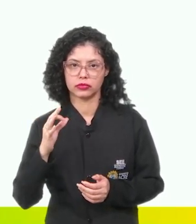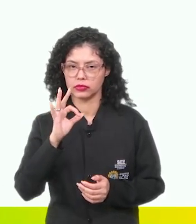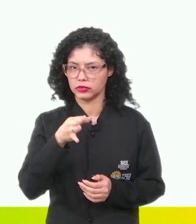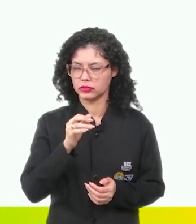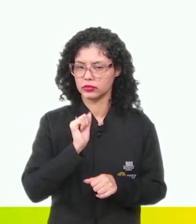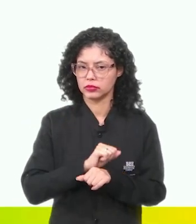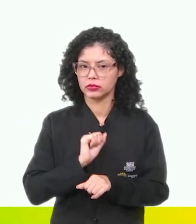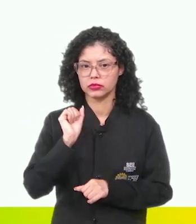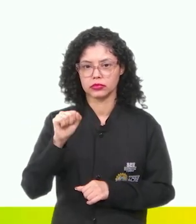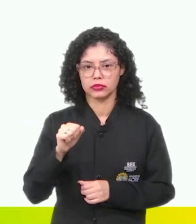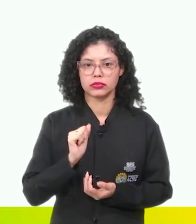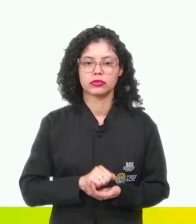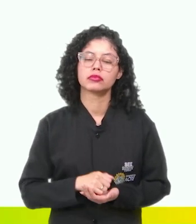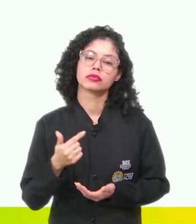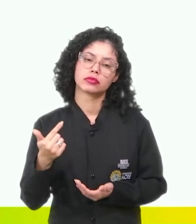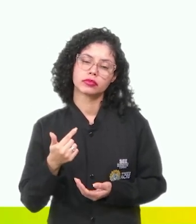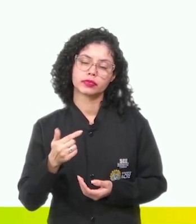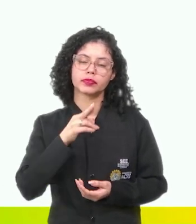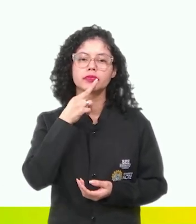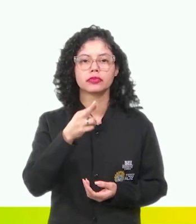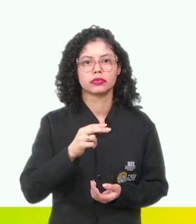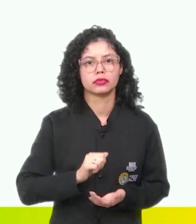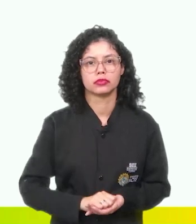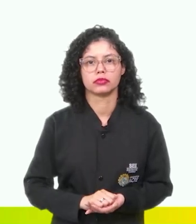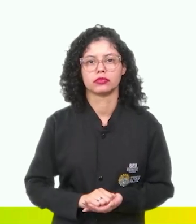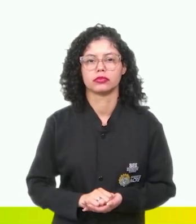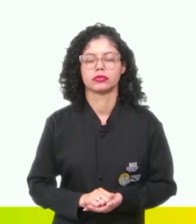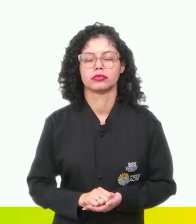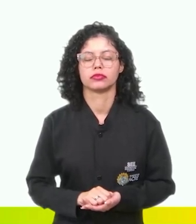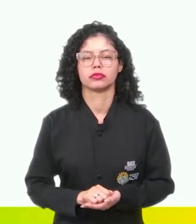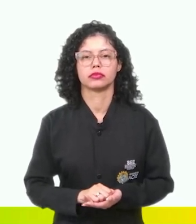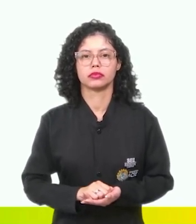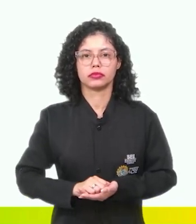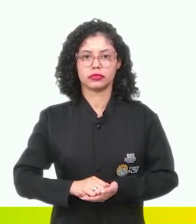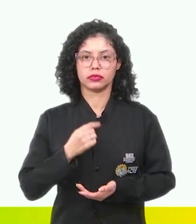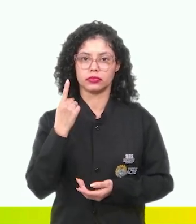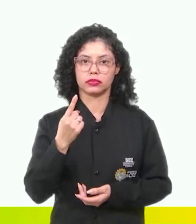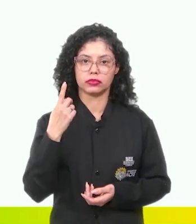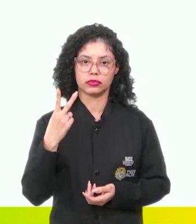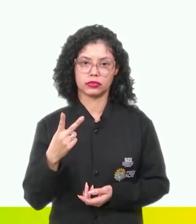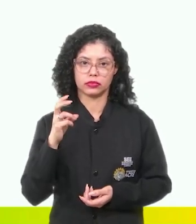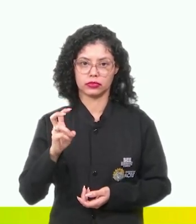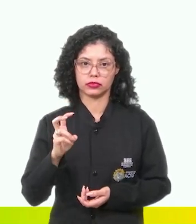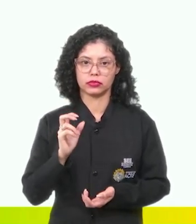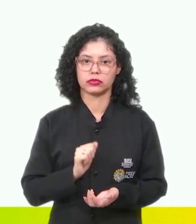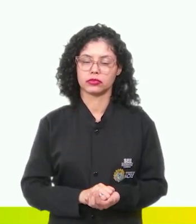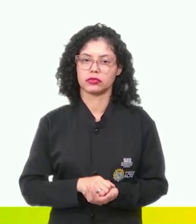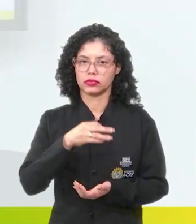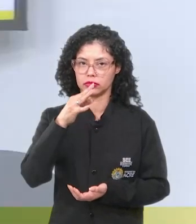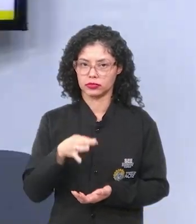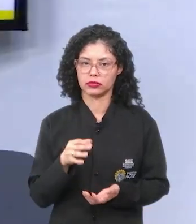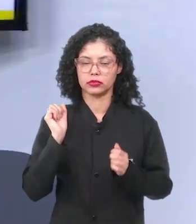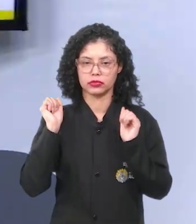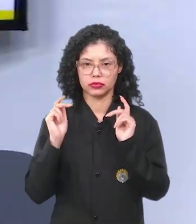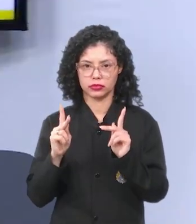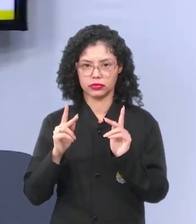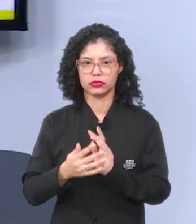esperada? Sim, segundo nossos cálculos foi essa. Então, somente a 1, a 2 e a 5 estão corretas, tá